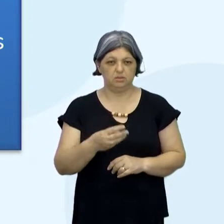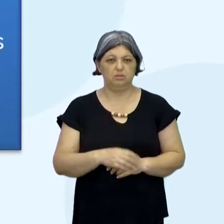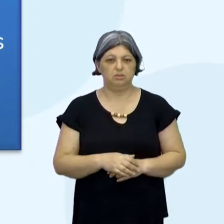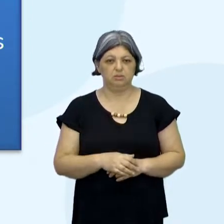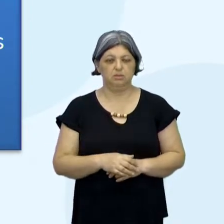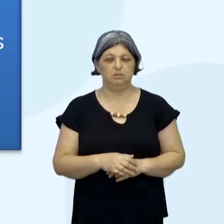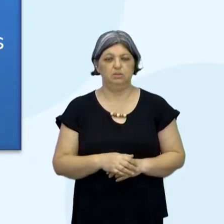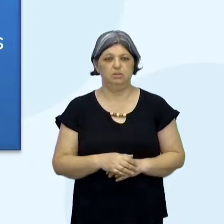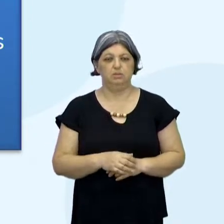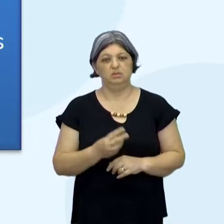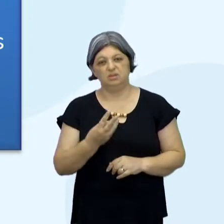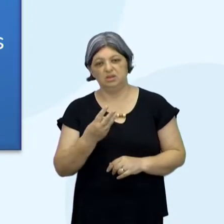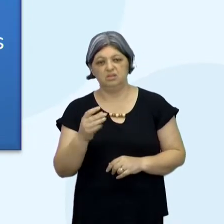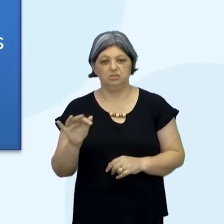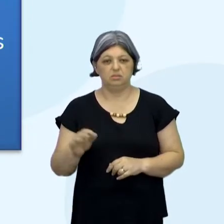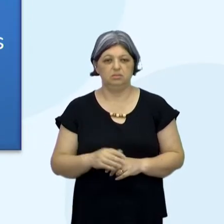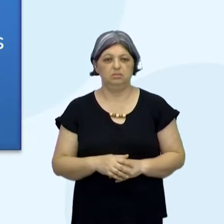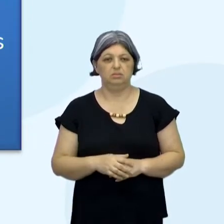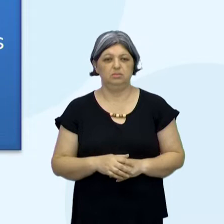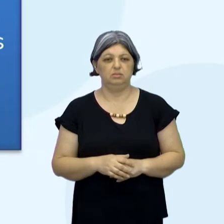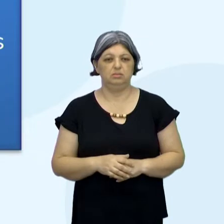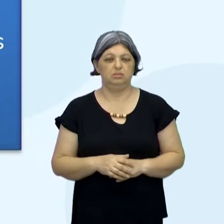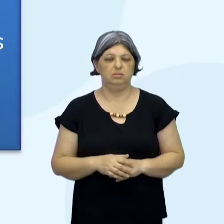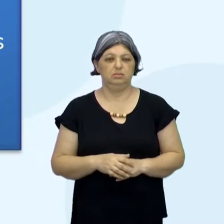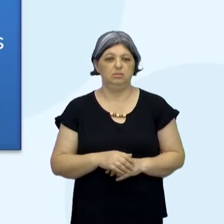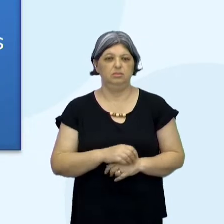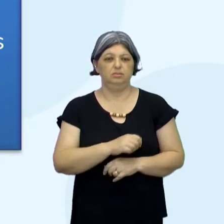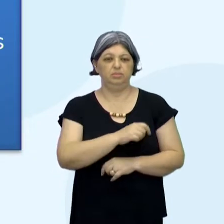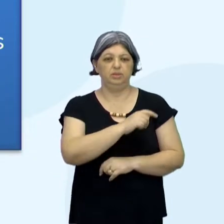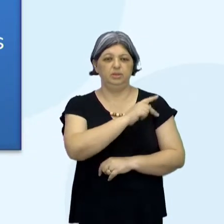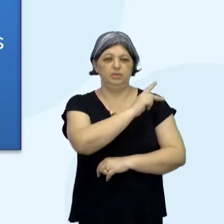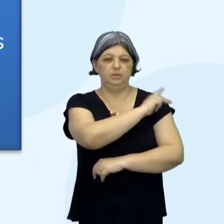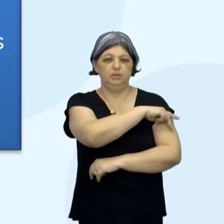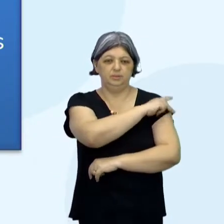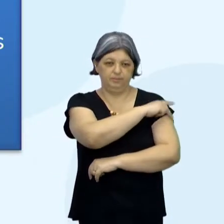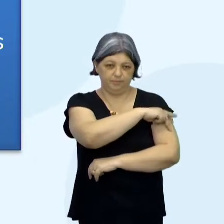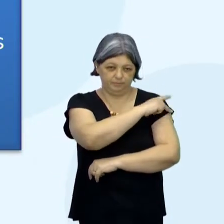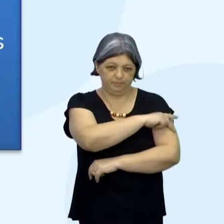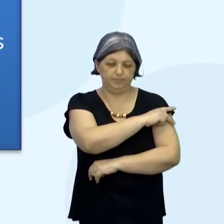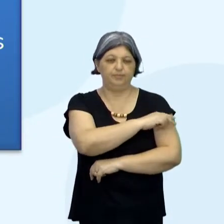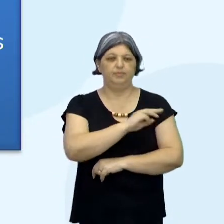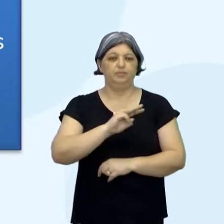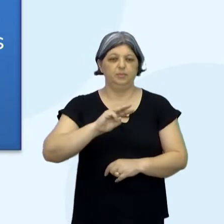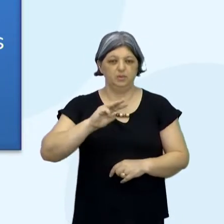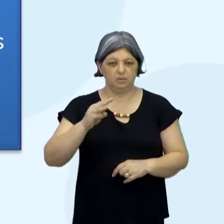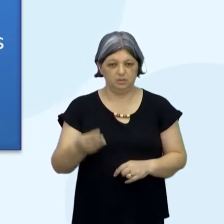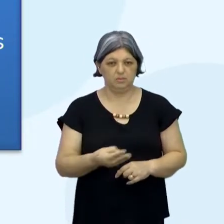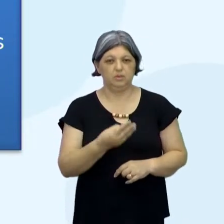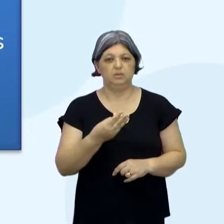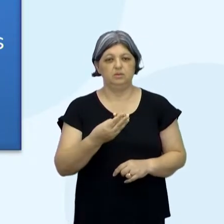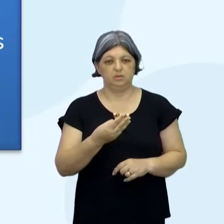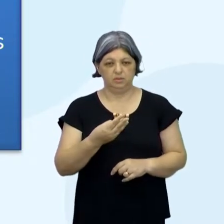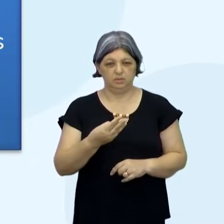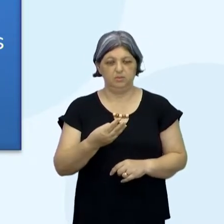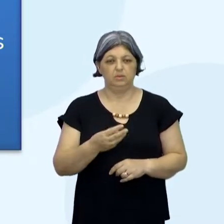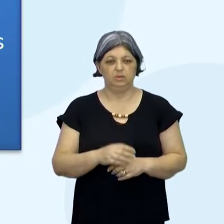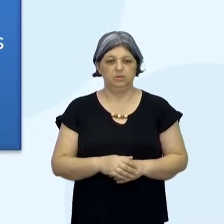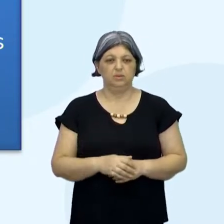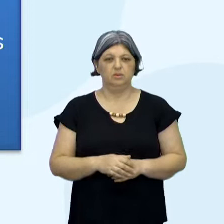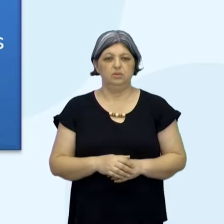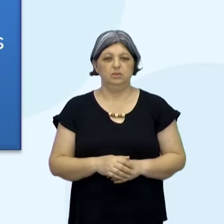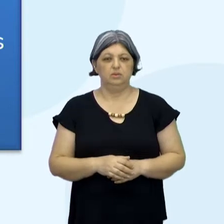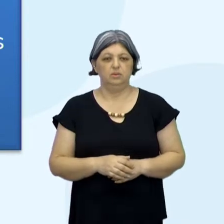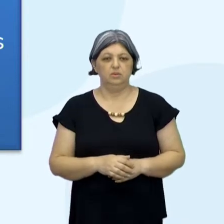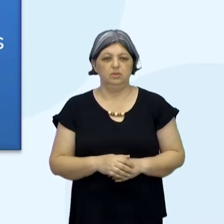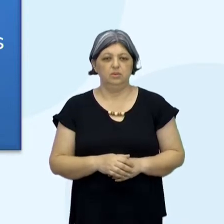coisa. Em 19º, Piauí, também na faixa aí dos 3 milhões e 200 mil habitantes. E